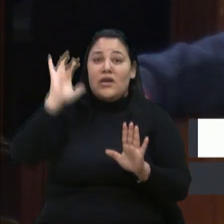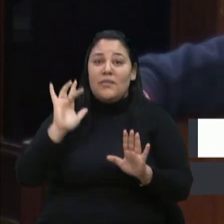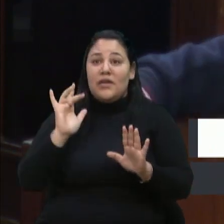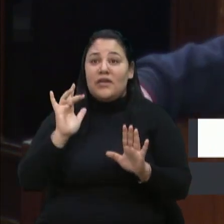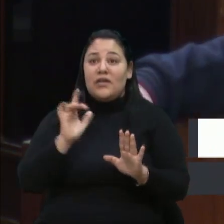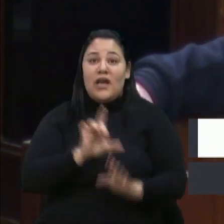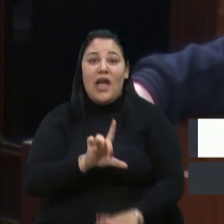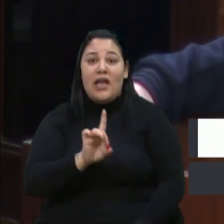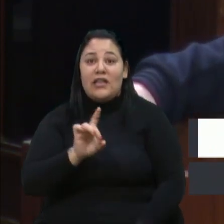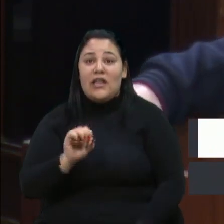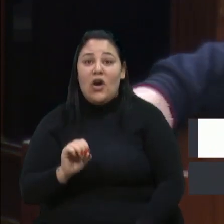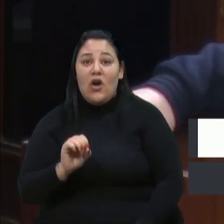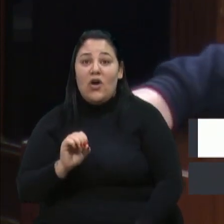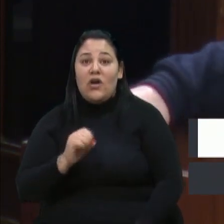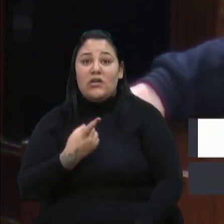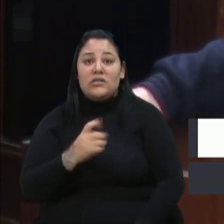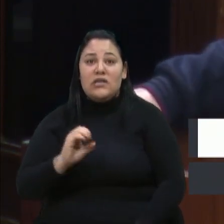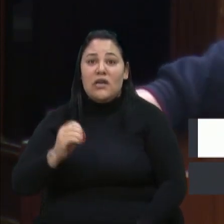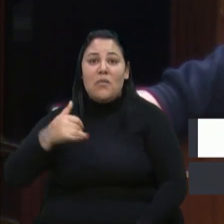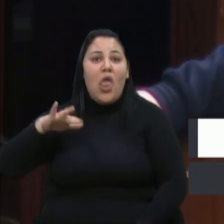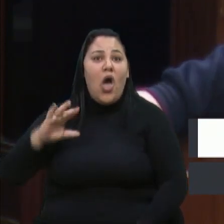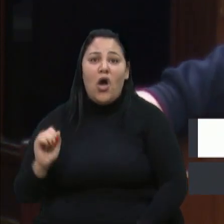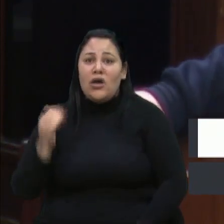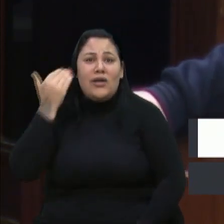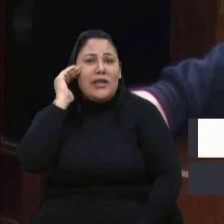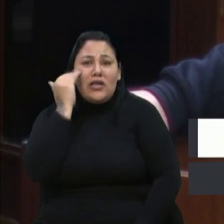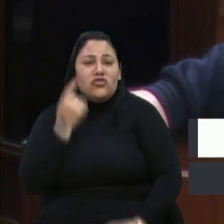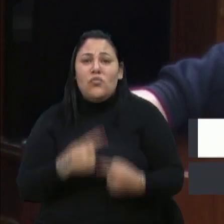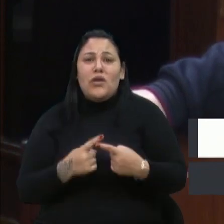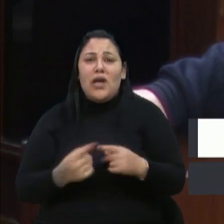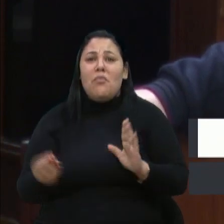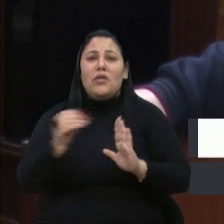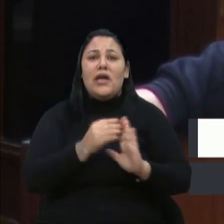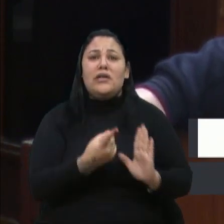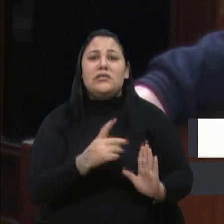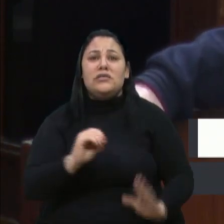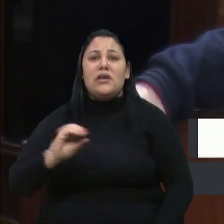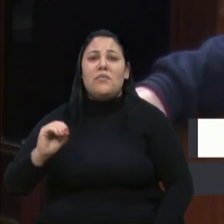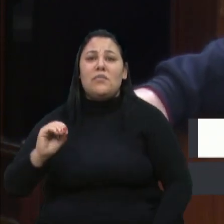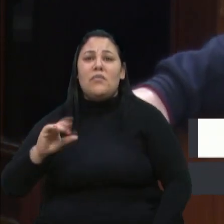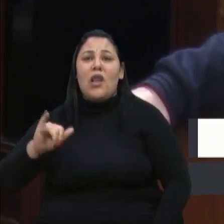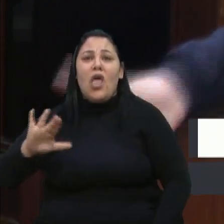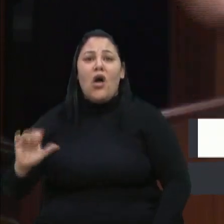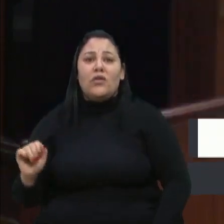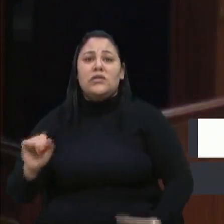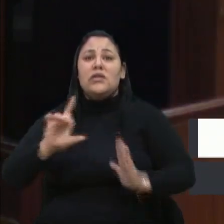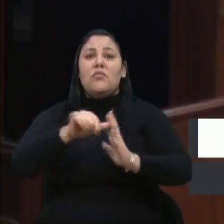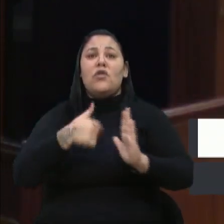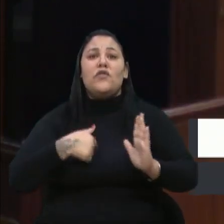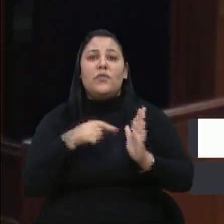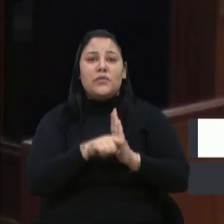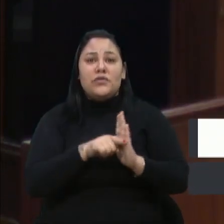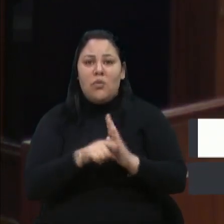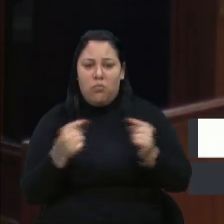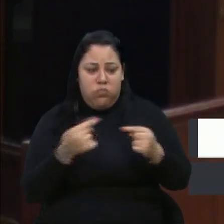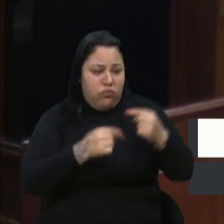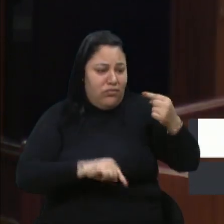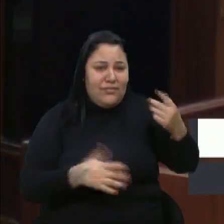LDO 100 milhões. Ele só não entendia por que foi colocado 100 milhões. Depois que eu vim na tribuna e falei, ele foi pesquisar, ele disse, mas não tem nada a ver com